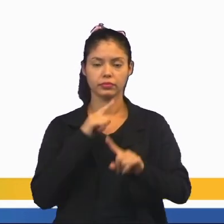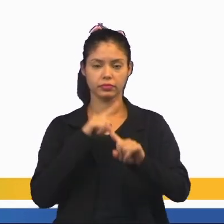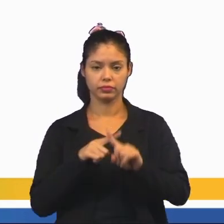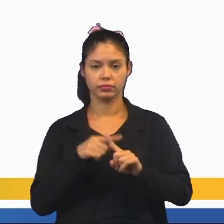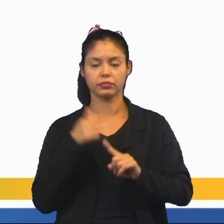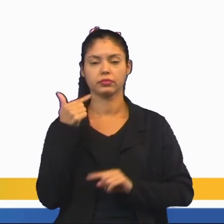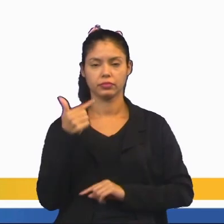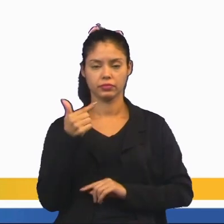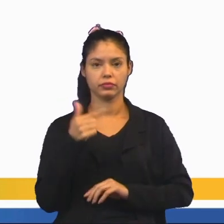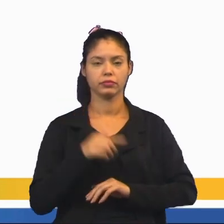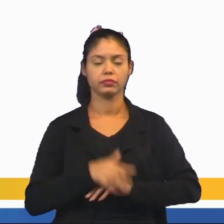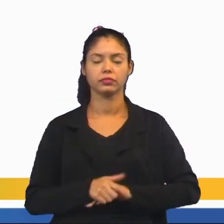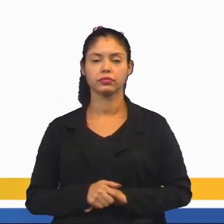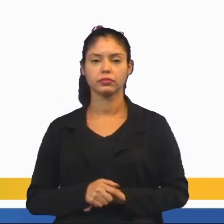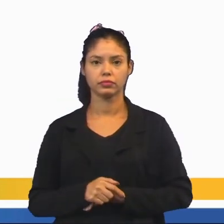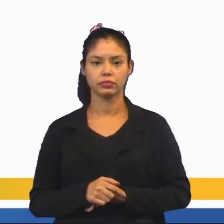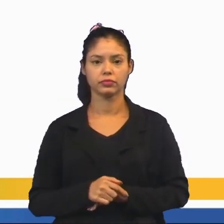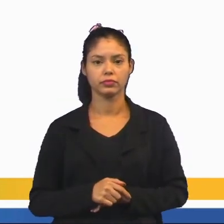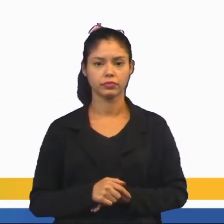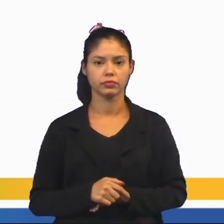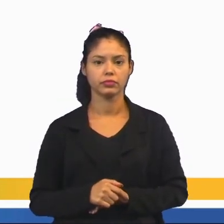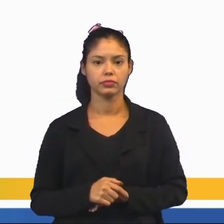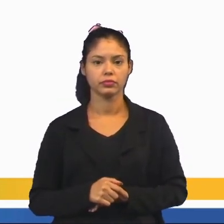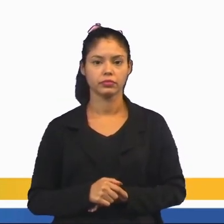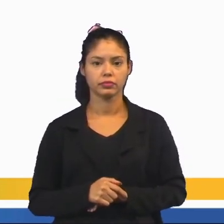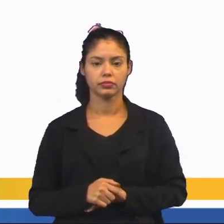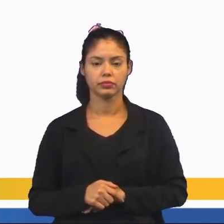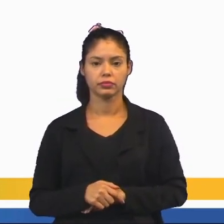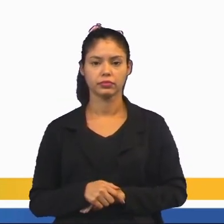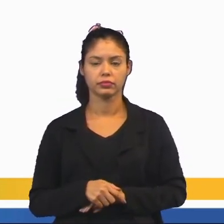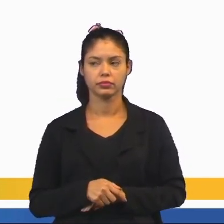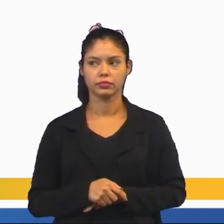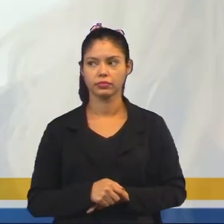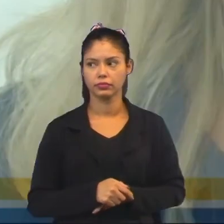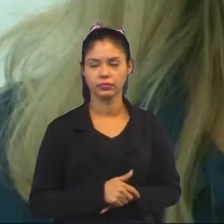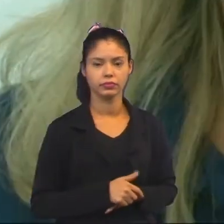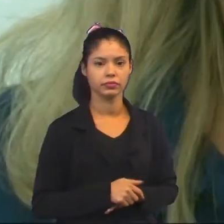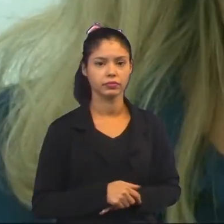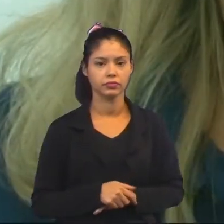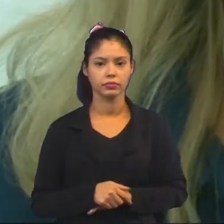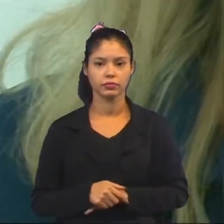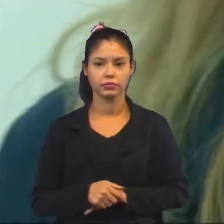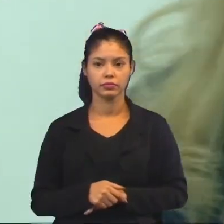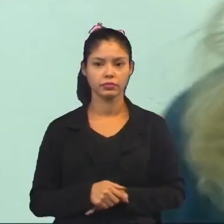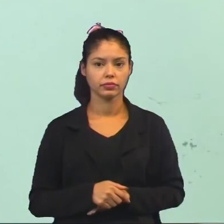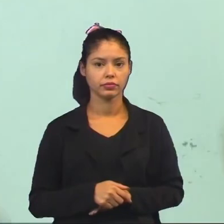tênis, vezes o tênis. Vamos ver aqui comigo no quadro?